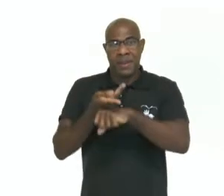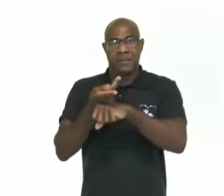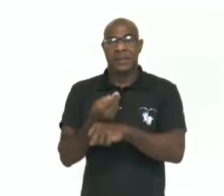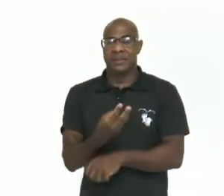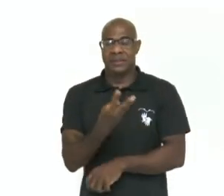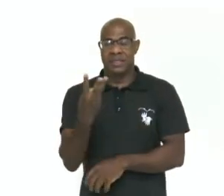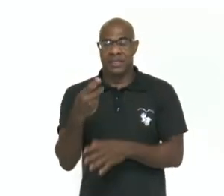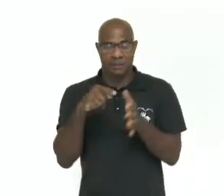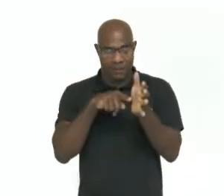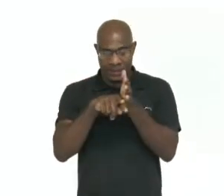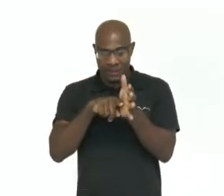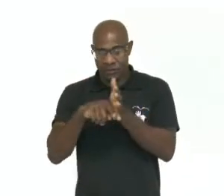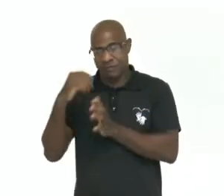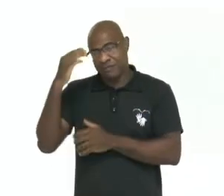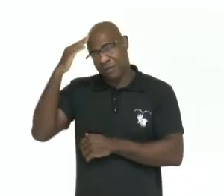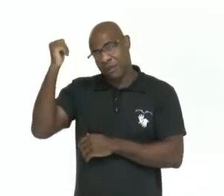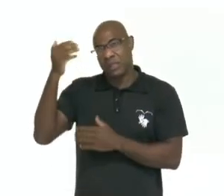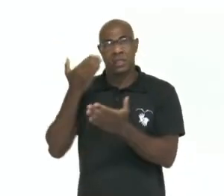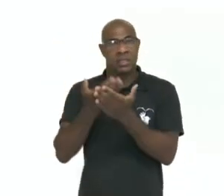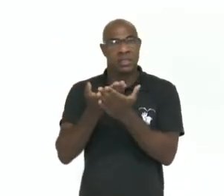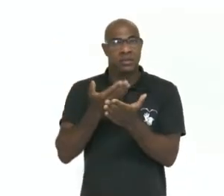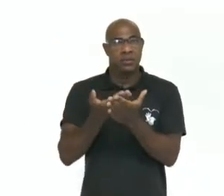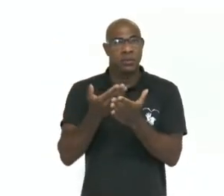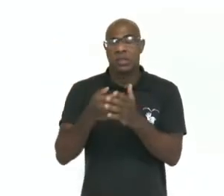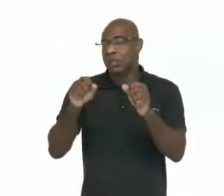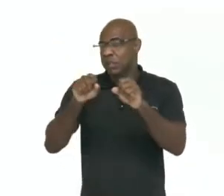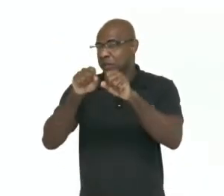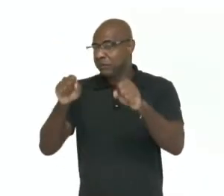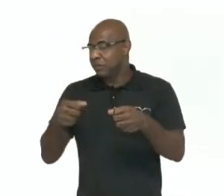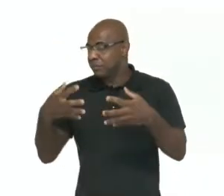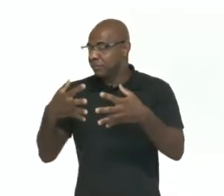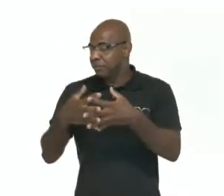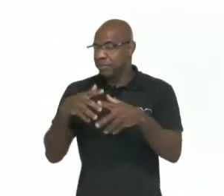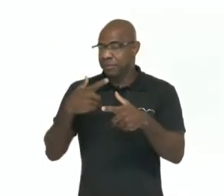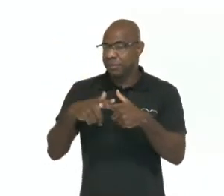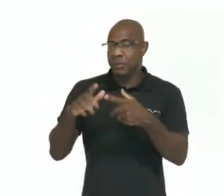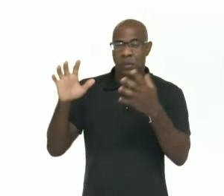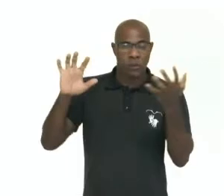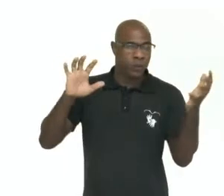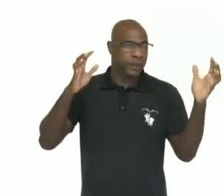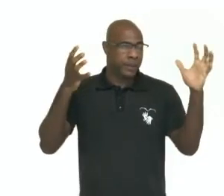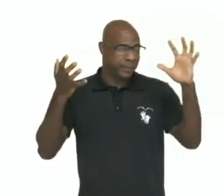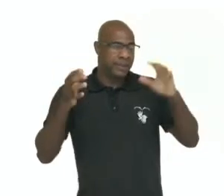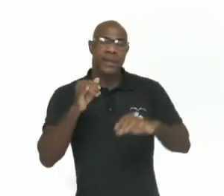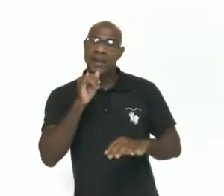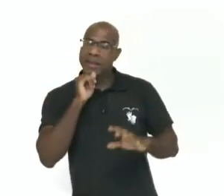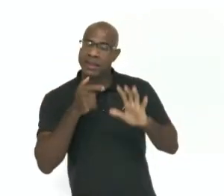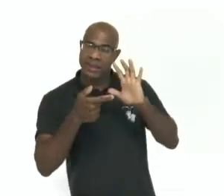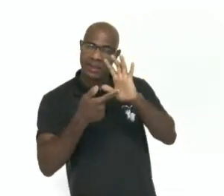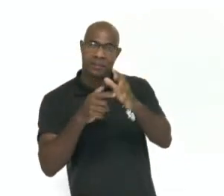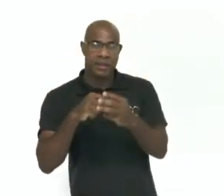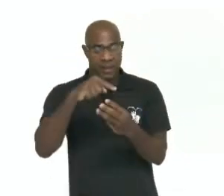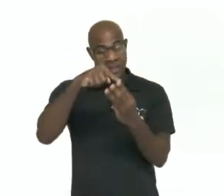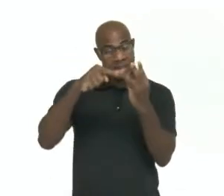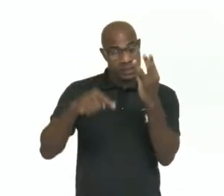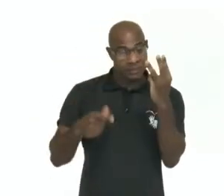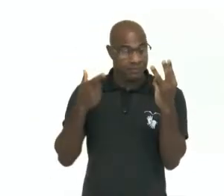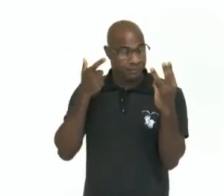chamados sistemas complexos, dos quais o clima é um exemplo. 2 dos 3